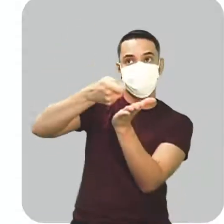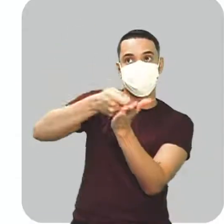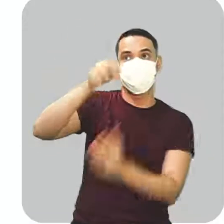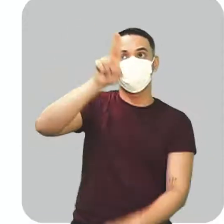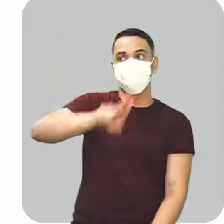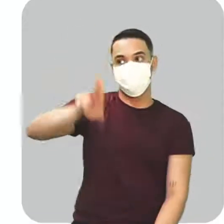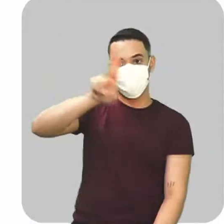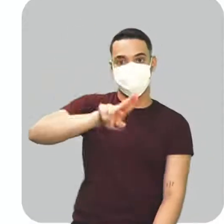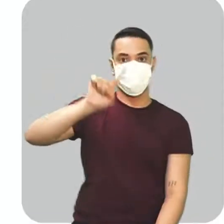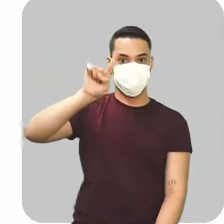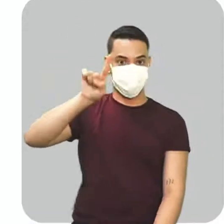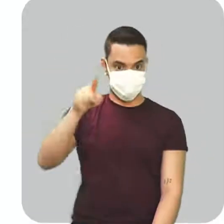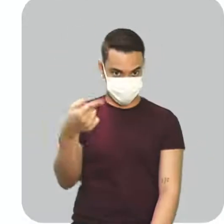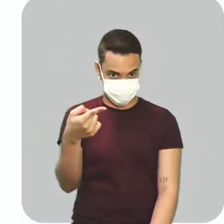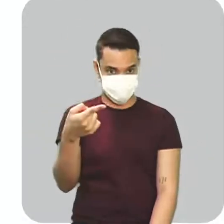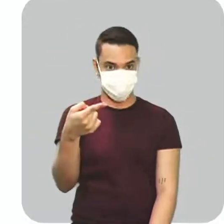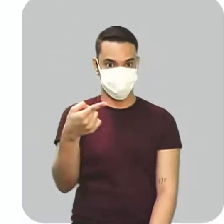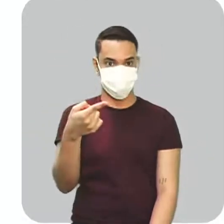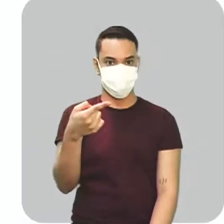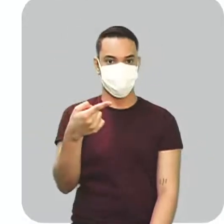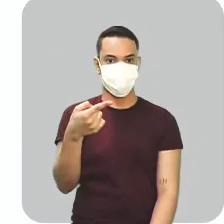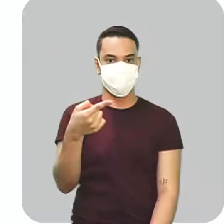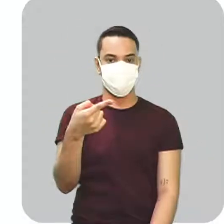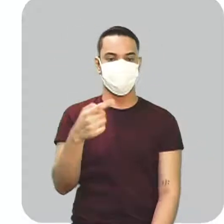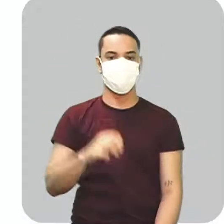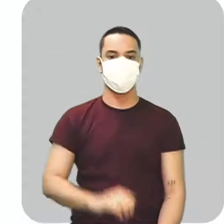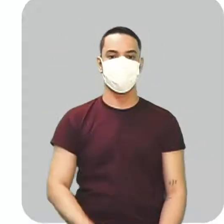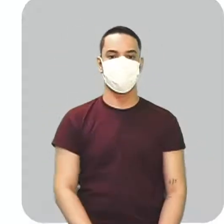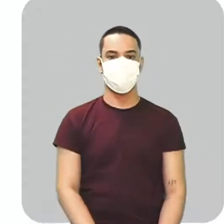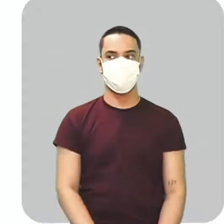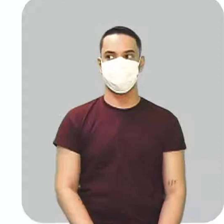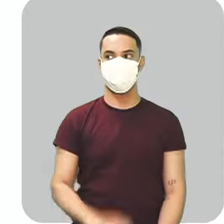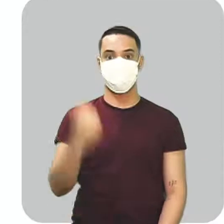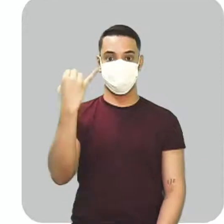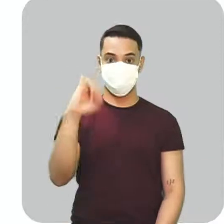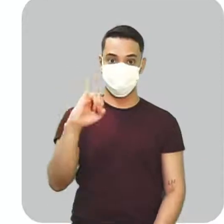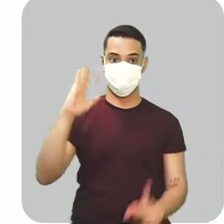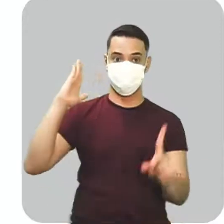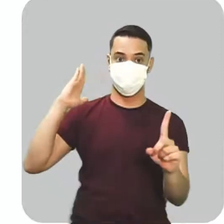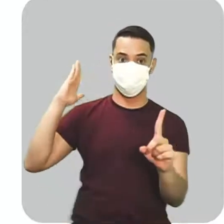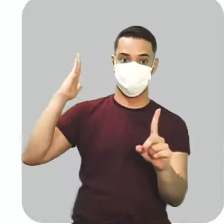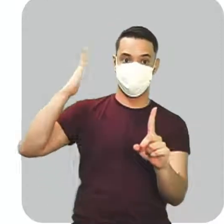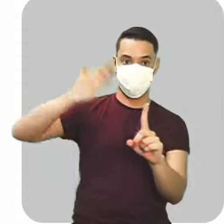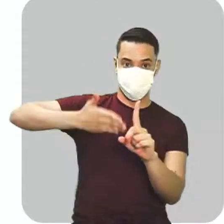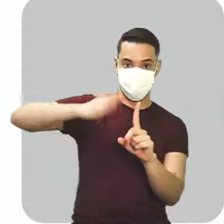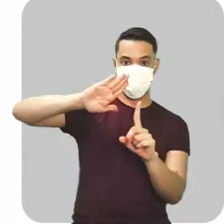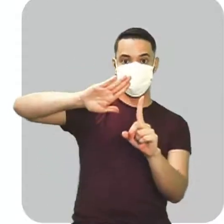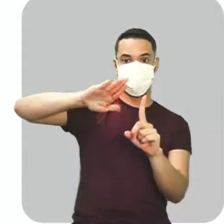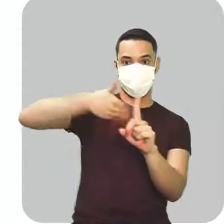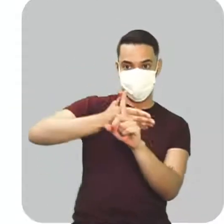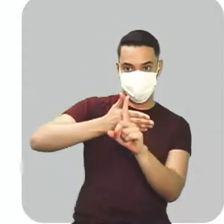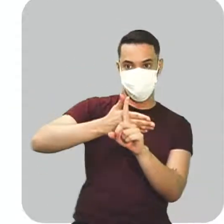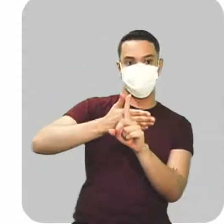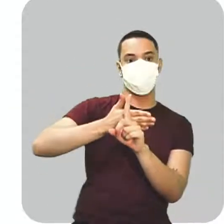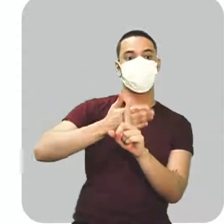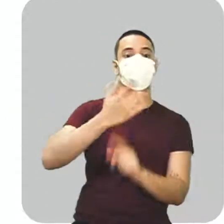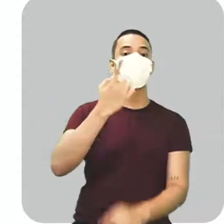obrigatória. Tá certinho? É obrigatória, se for na ordem direta. Observe aqui,